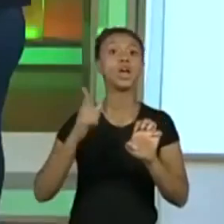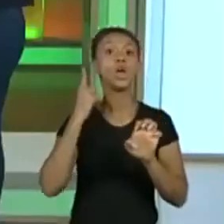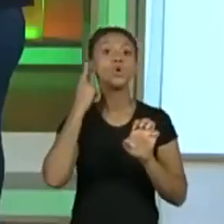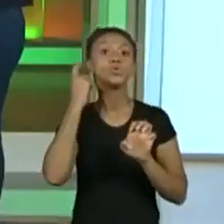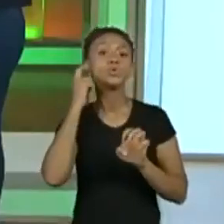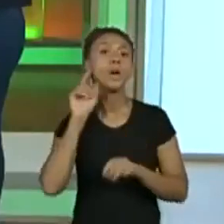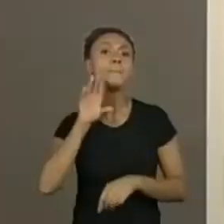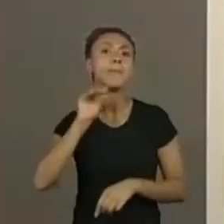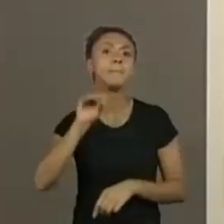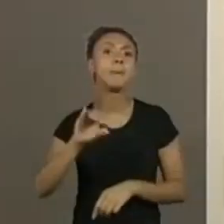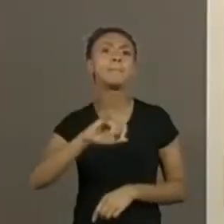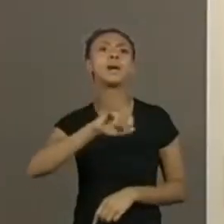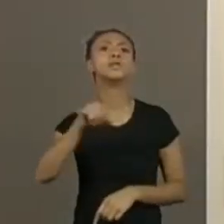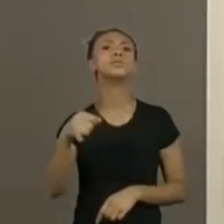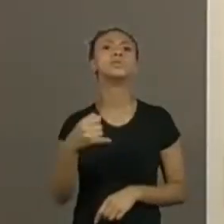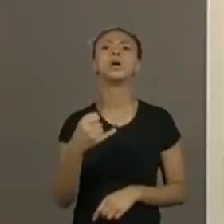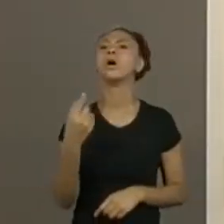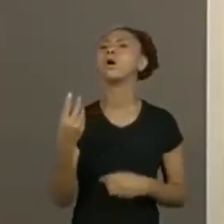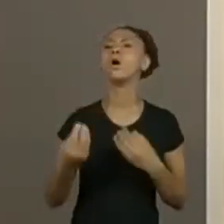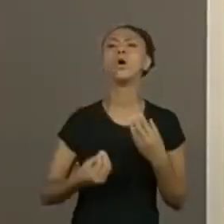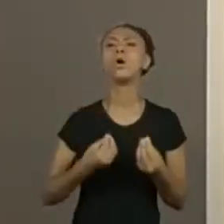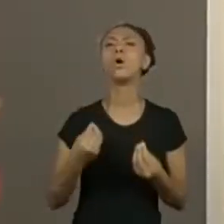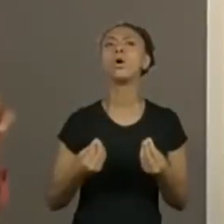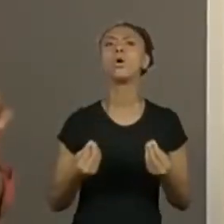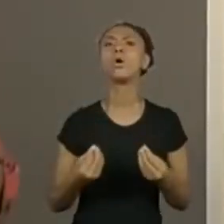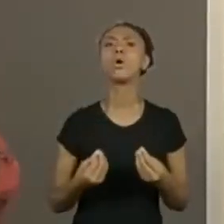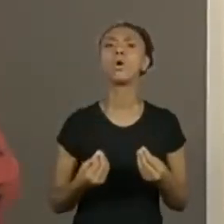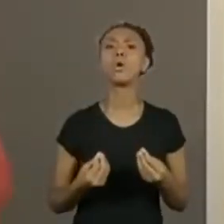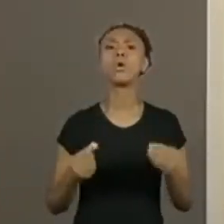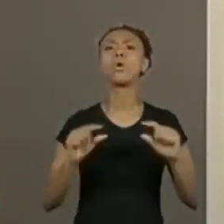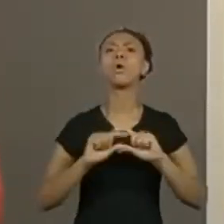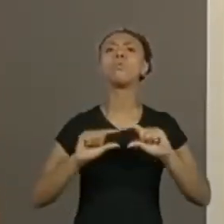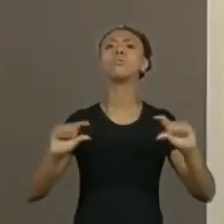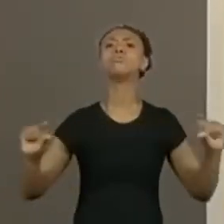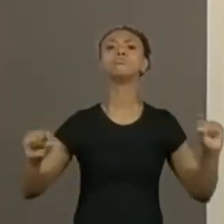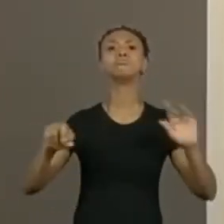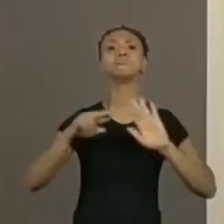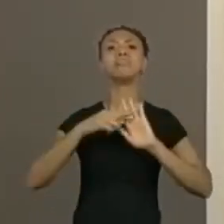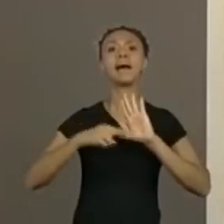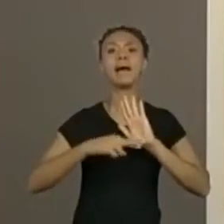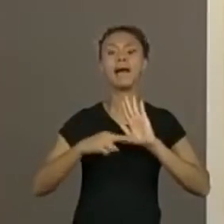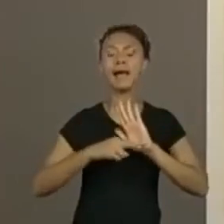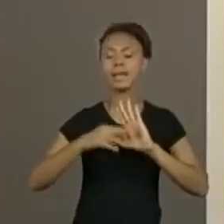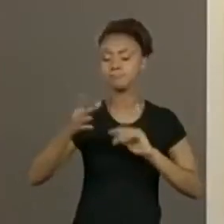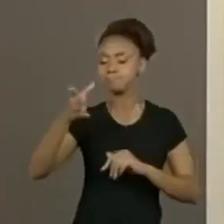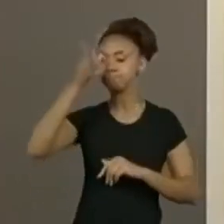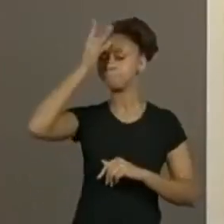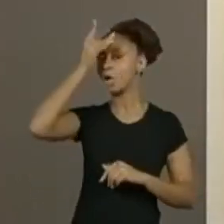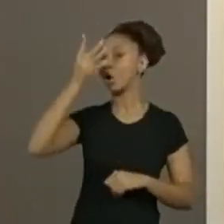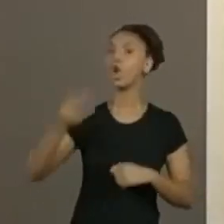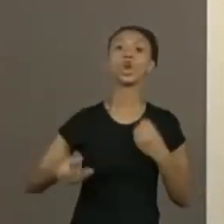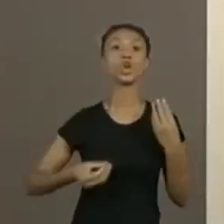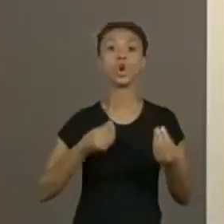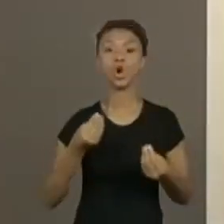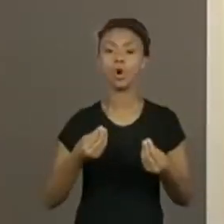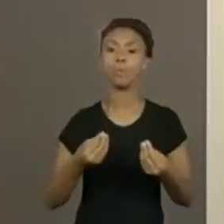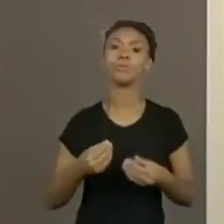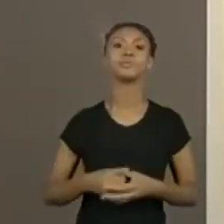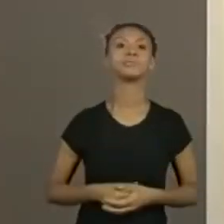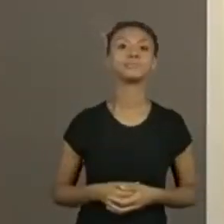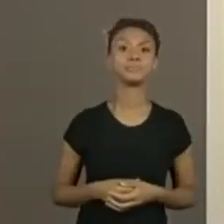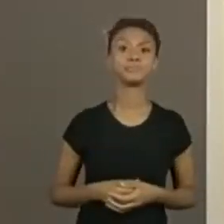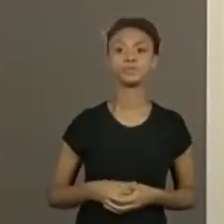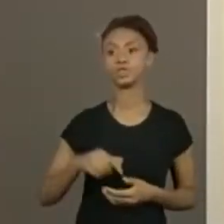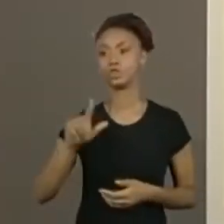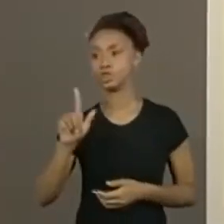J. Como é que eu escrevo isso, professora? Para a gente deixar essa regra, para toda vez que eu tiver dúvida, eu vou lá no material, opa,